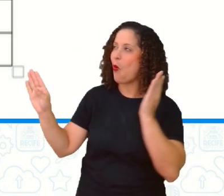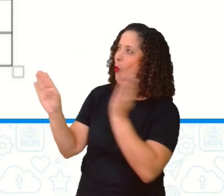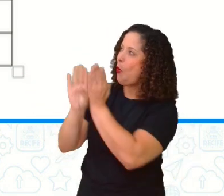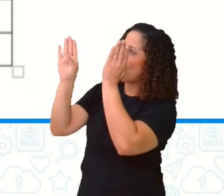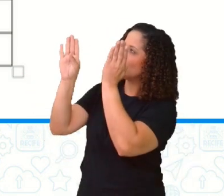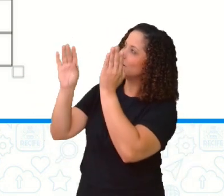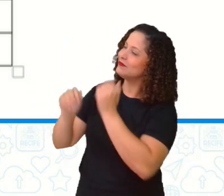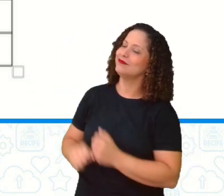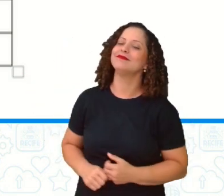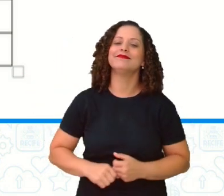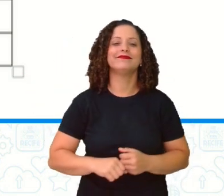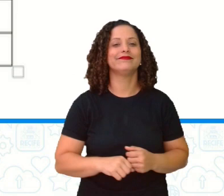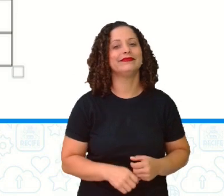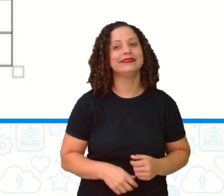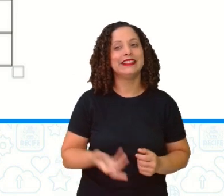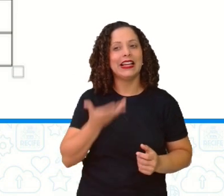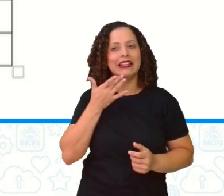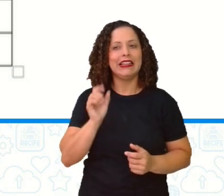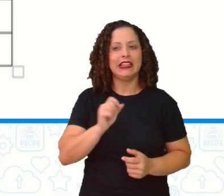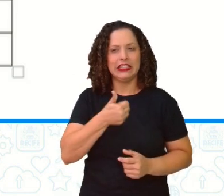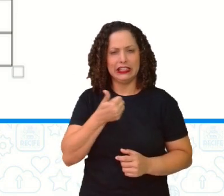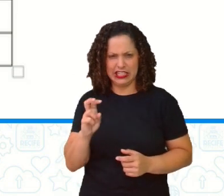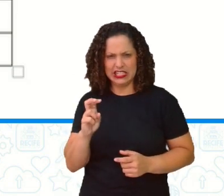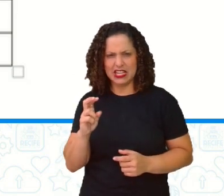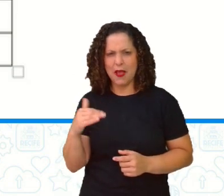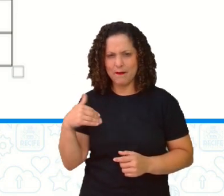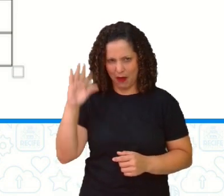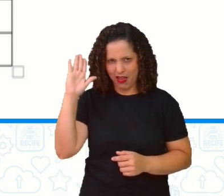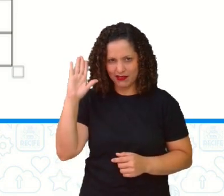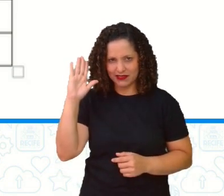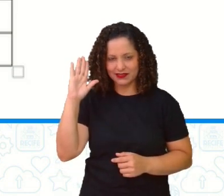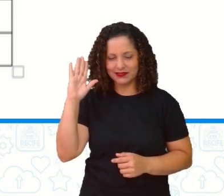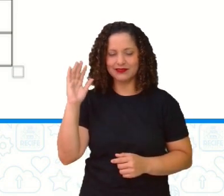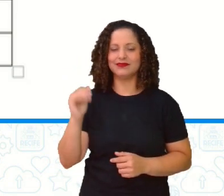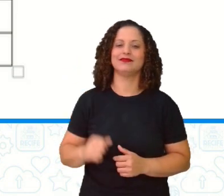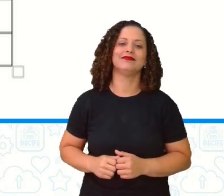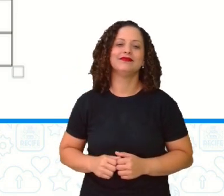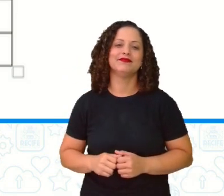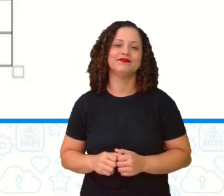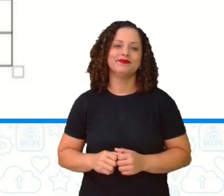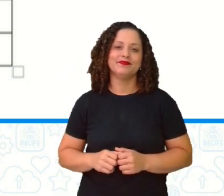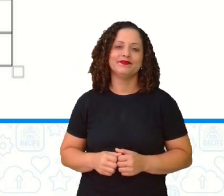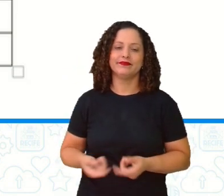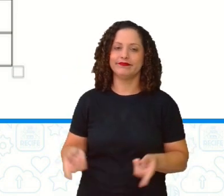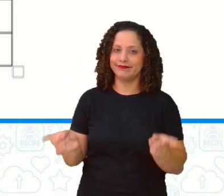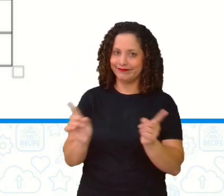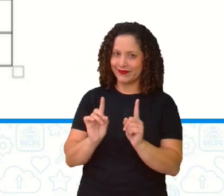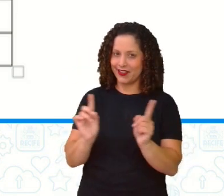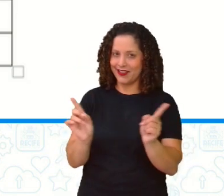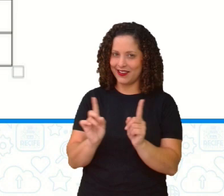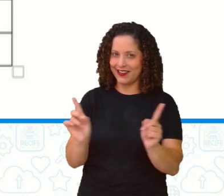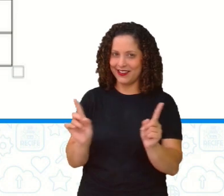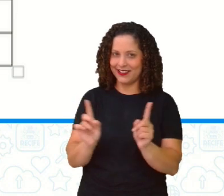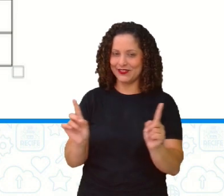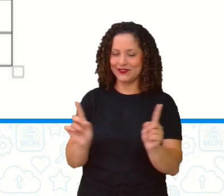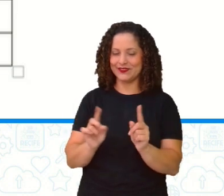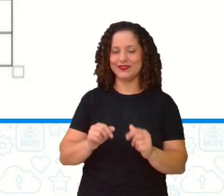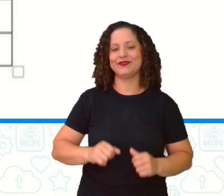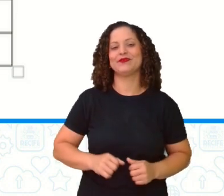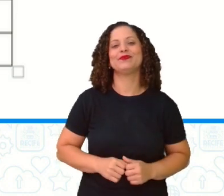aí? Será que o 15 é o número maior que está aí na tabela? Não, né? Isso